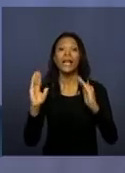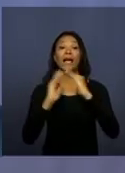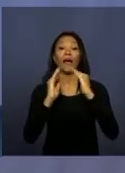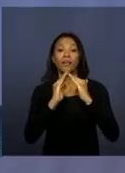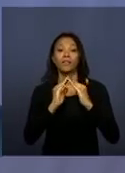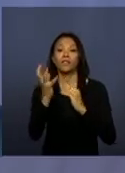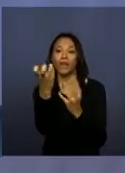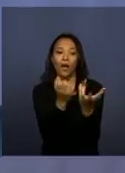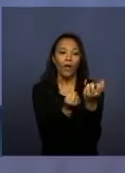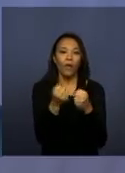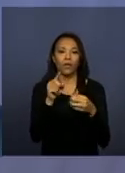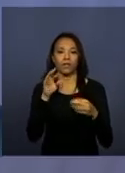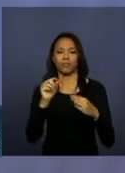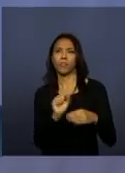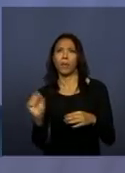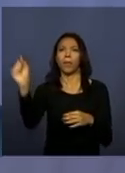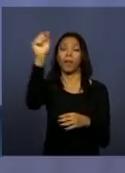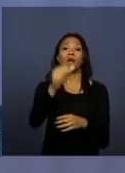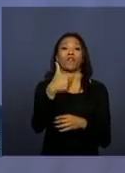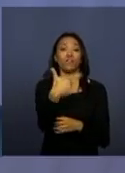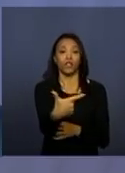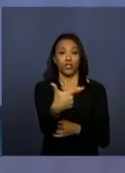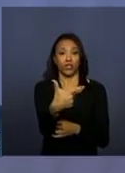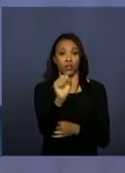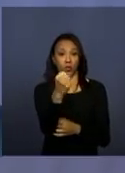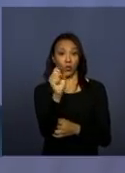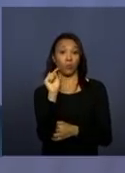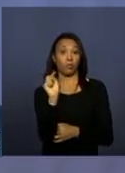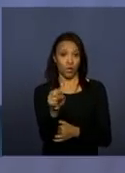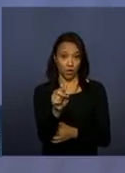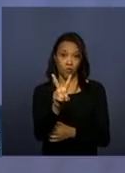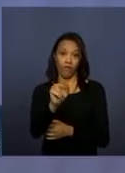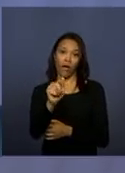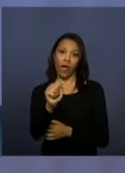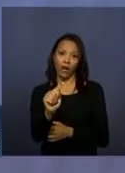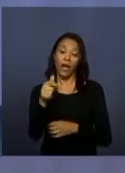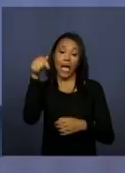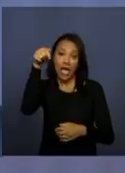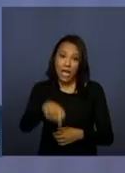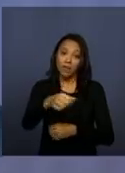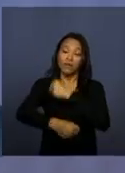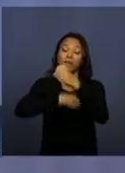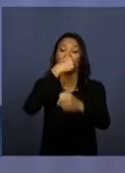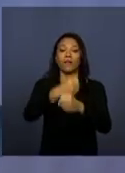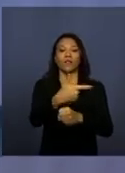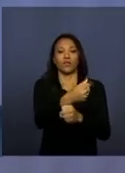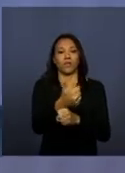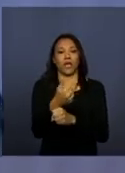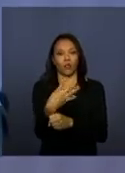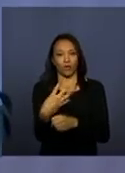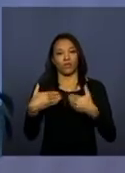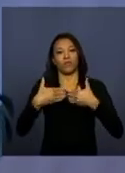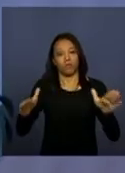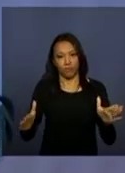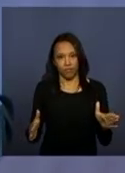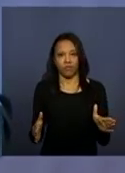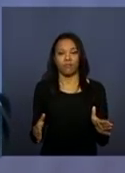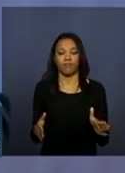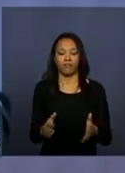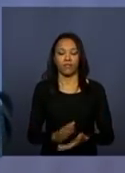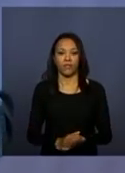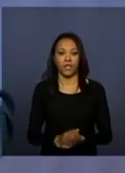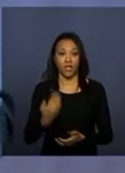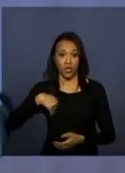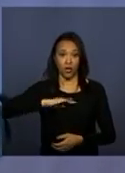dessas 28 mil vagas nós abrimos ainda esse ano de 2014.